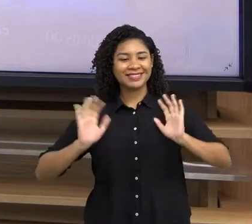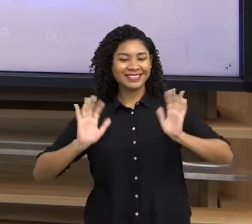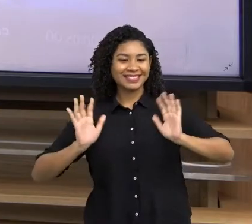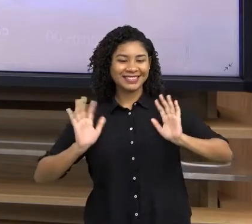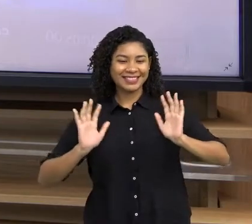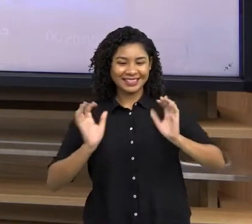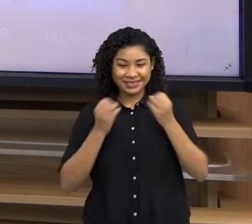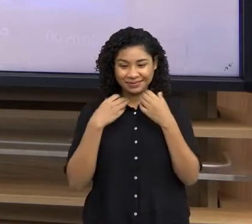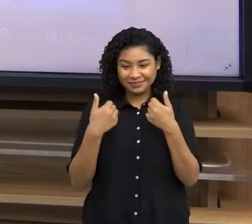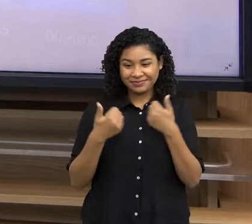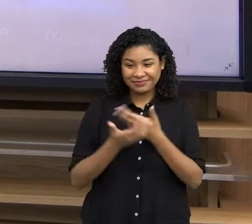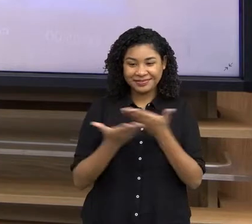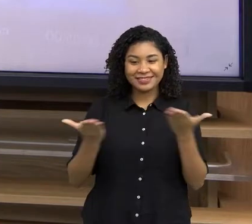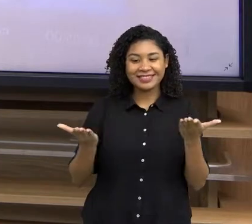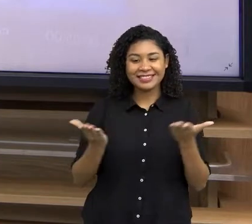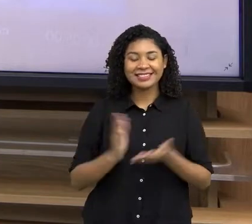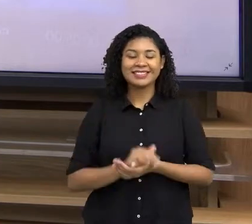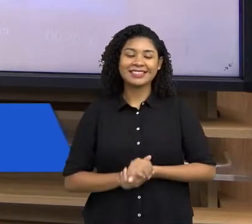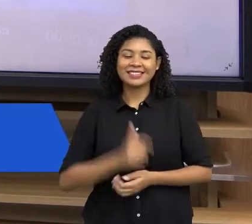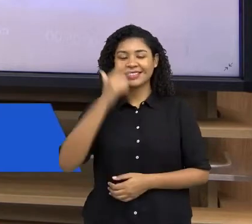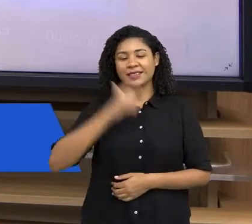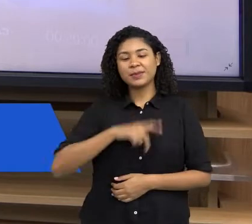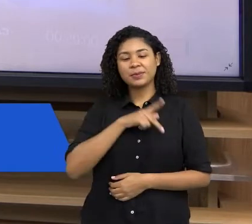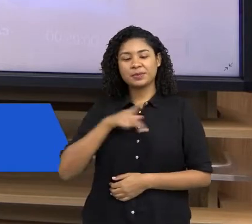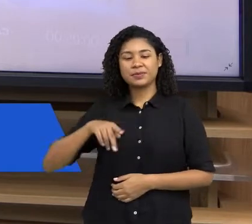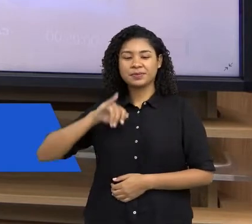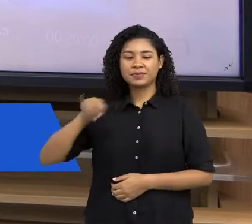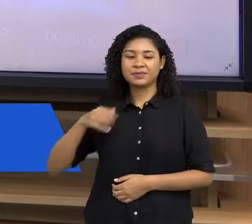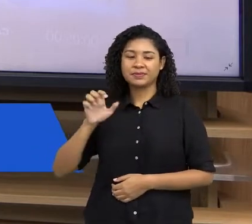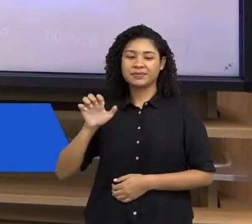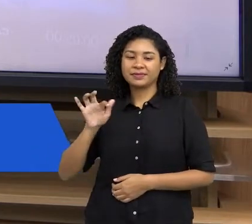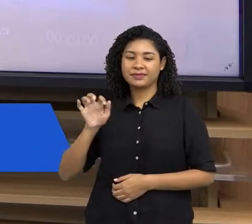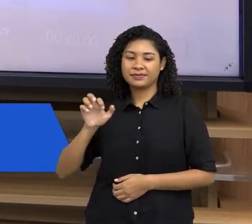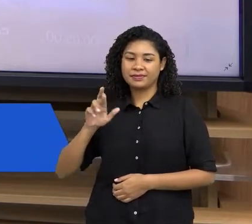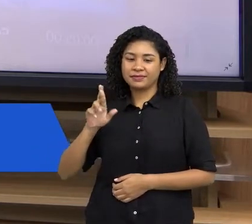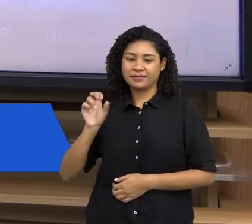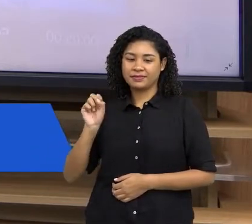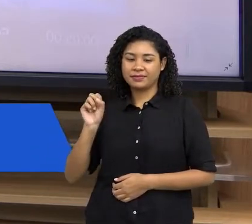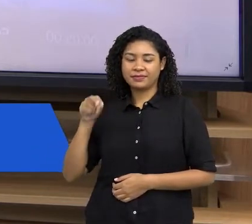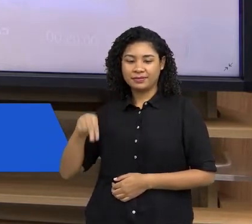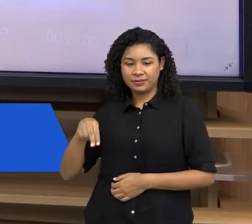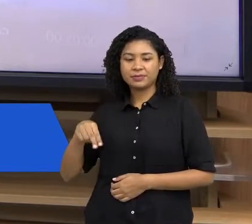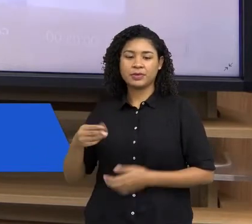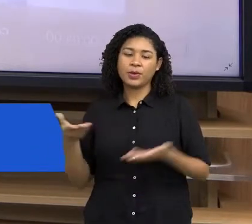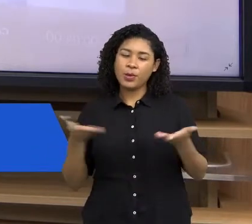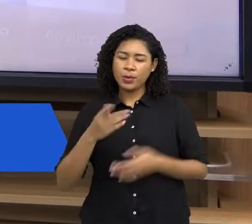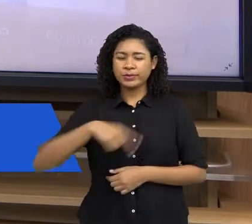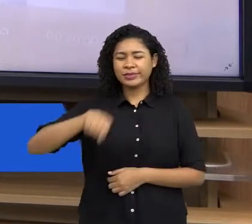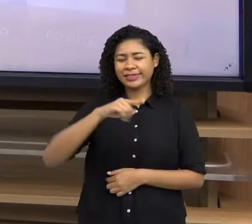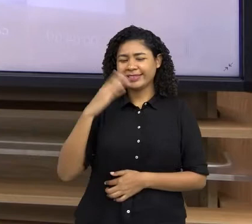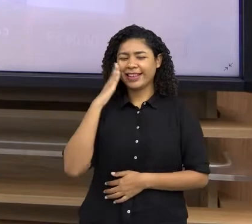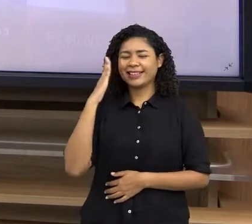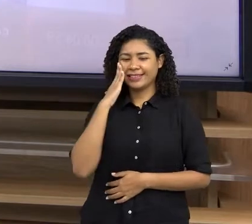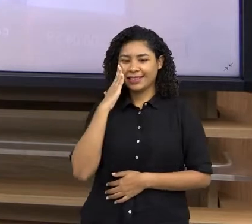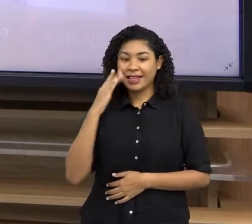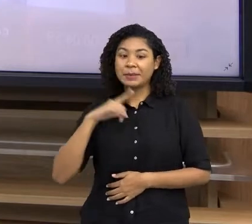Oi, gente, tudo bem com vocês? Sou o professor Jefferson. Hoje, como nós já sabemos, temos aí o